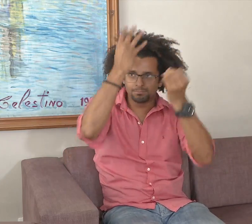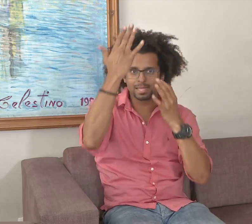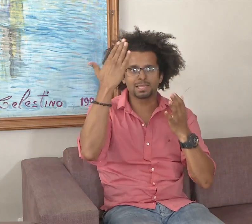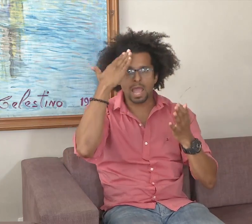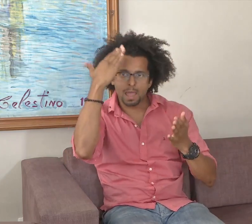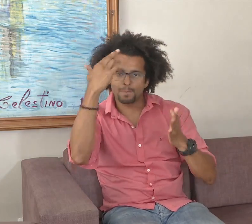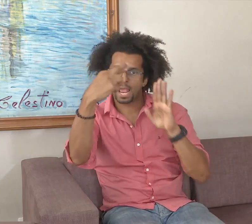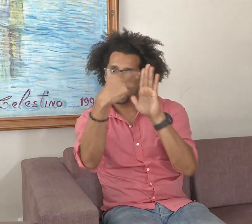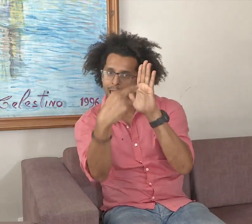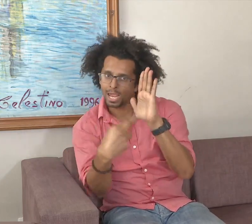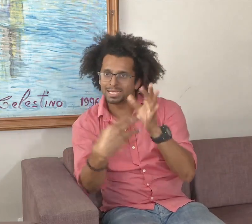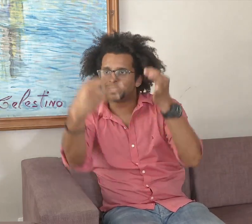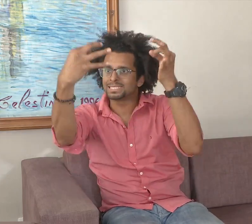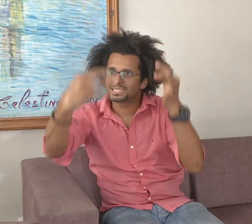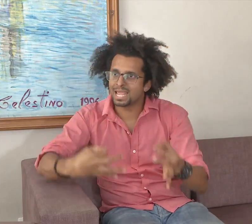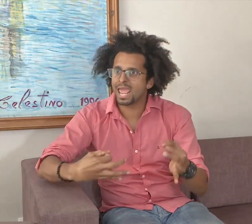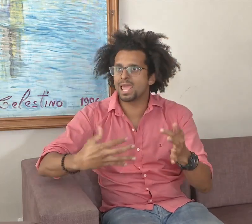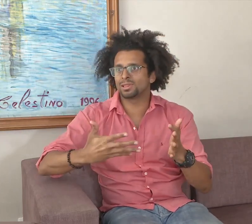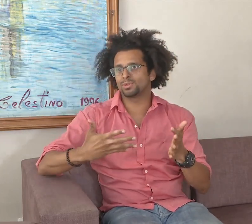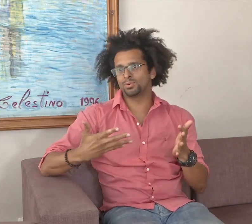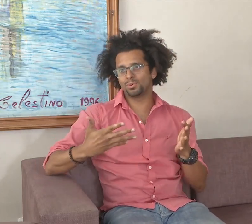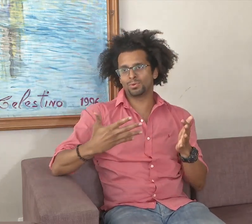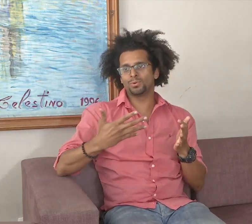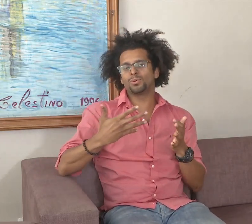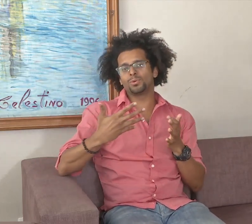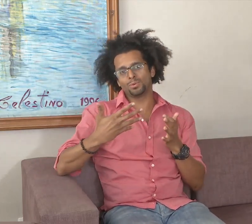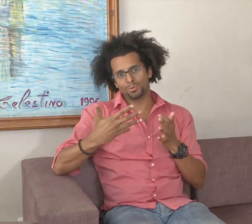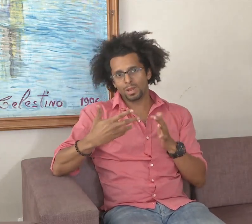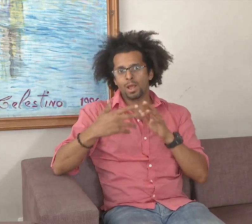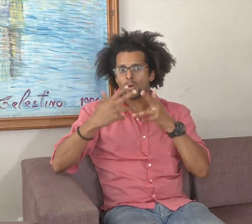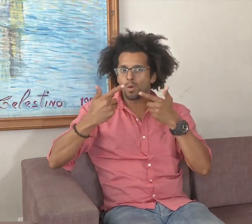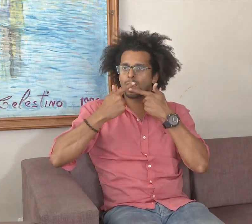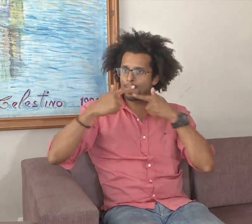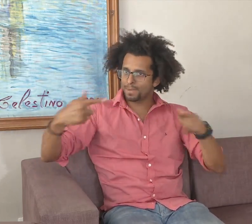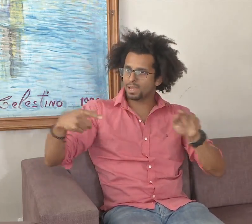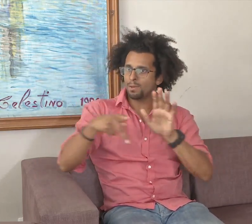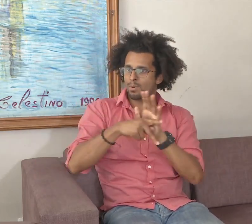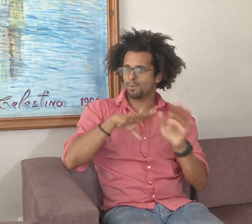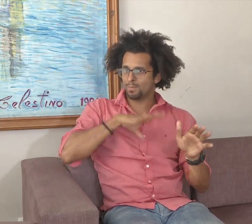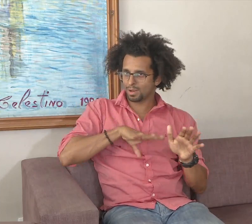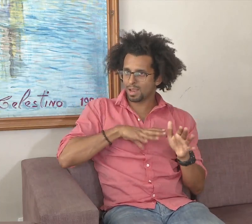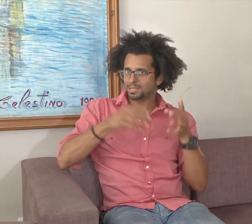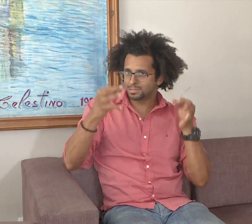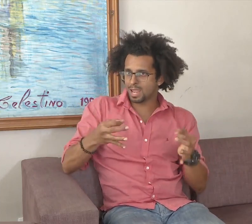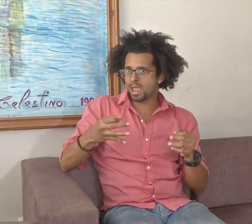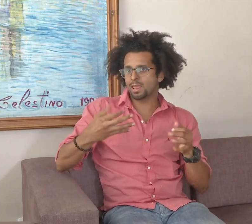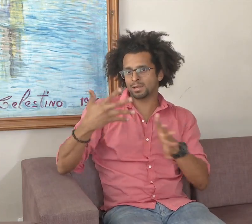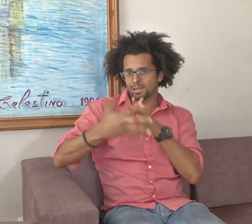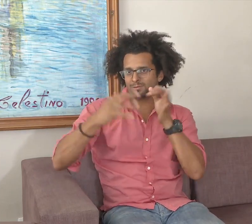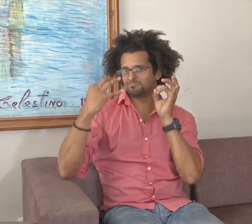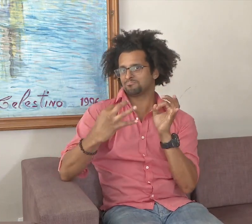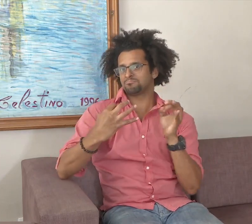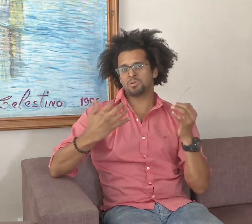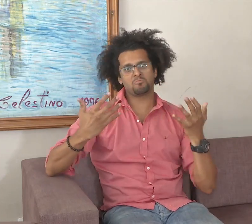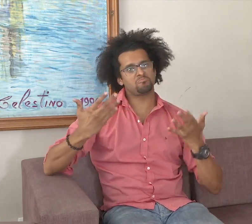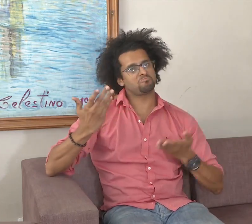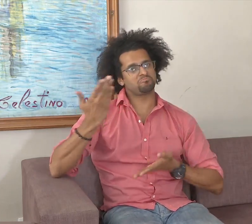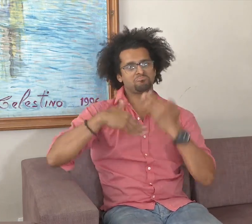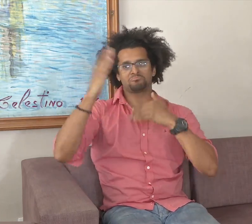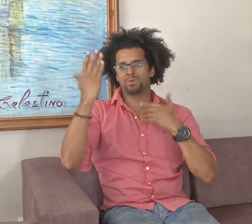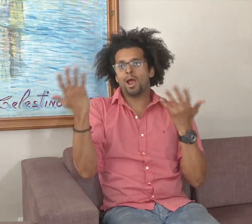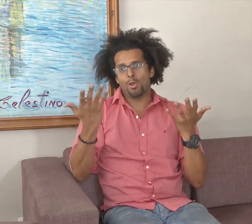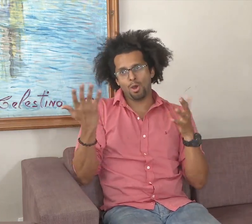Então, isso ajudou a ter mais produção, eu consegui entender as regras da gramática da Libras, também a gramática do